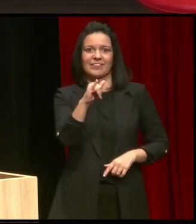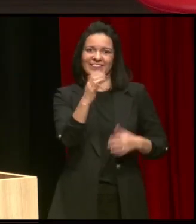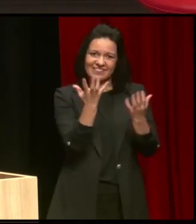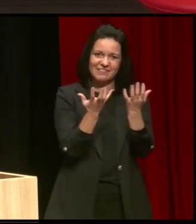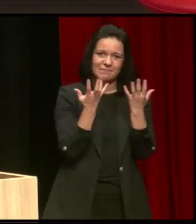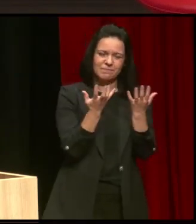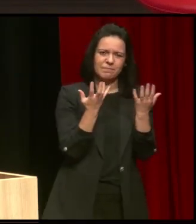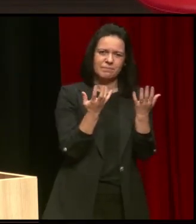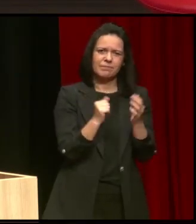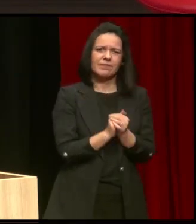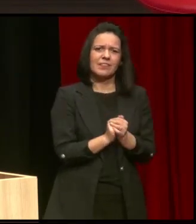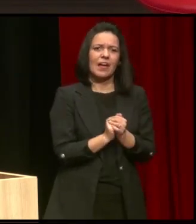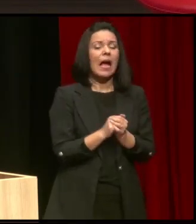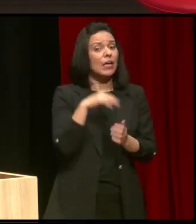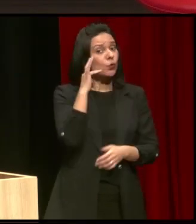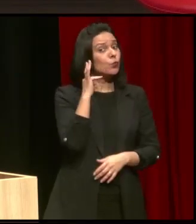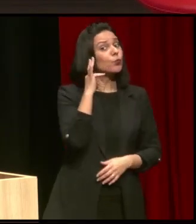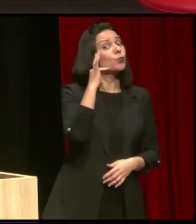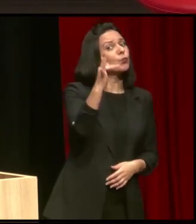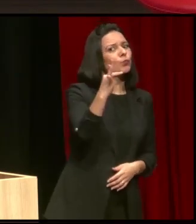gente? Quando a gente morrer.